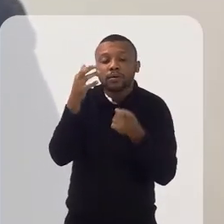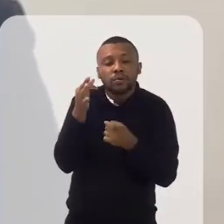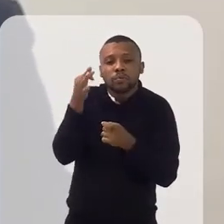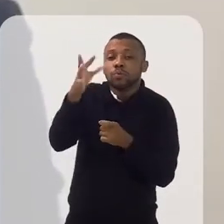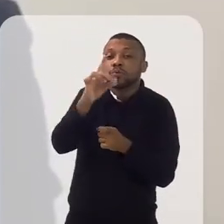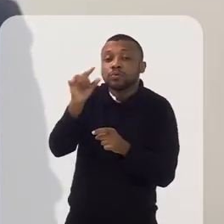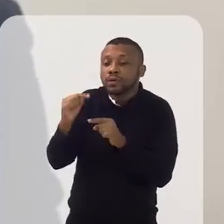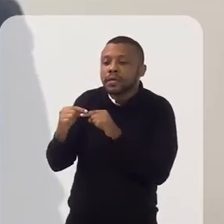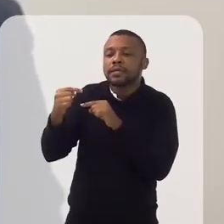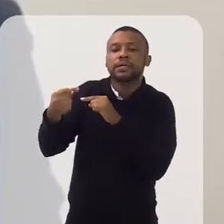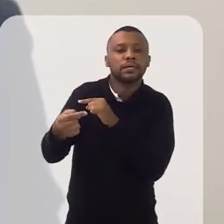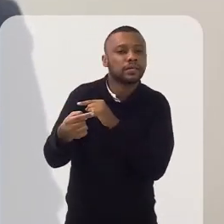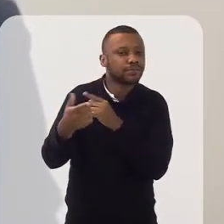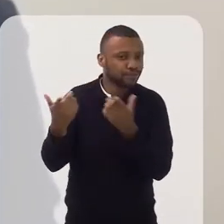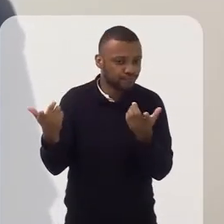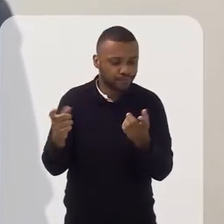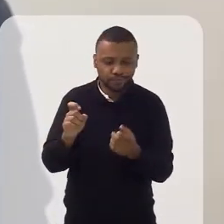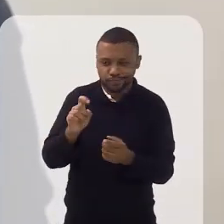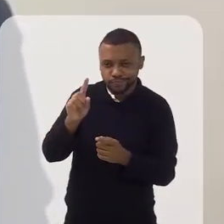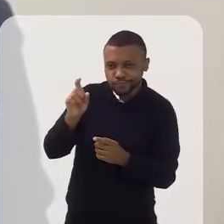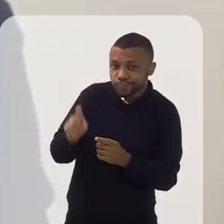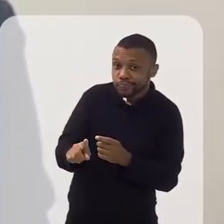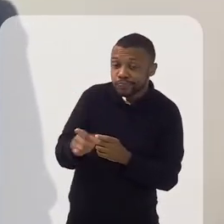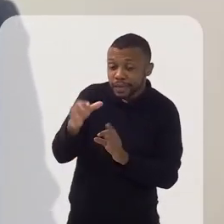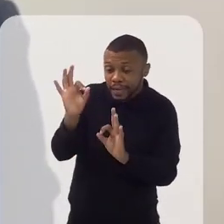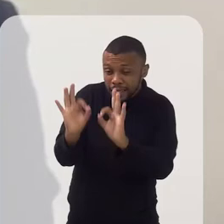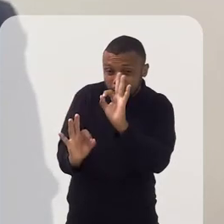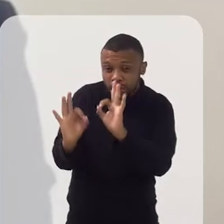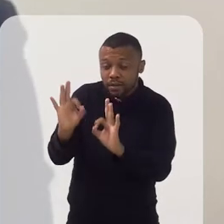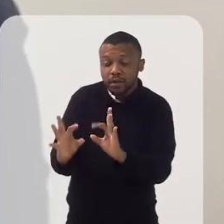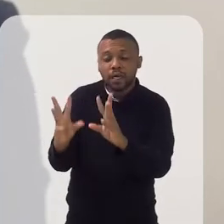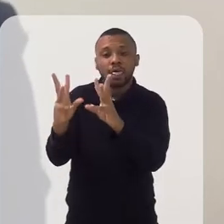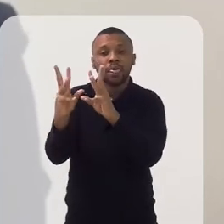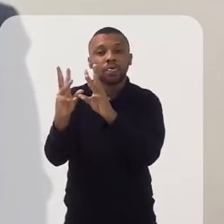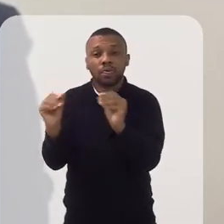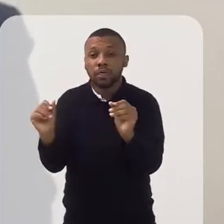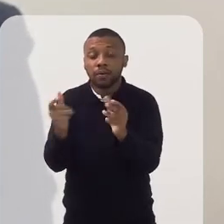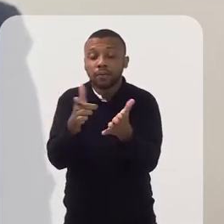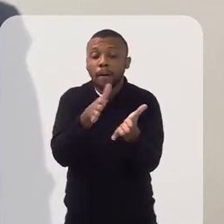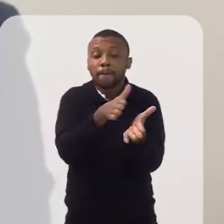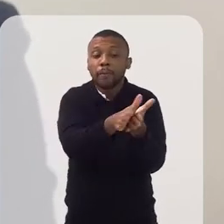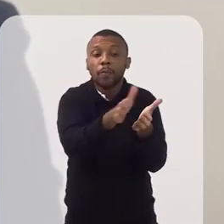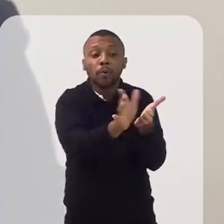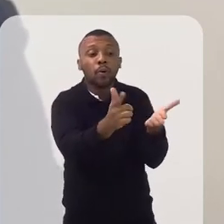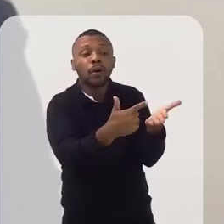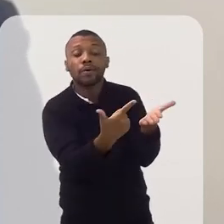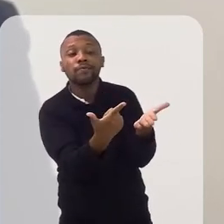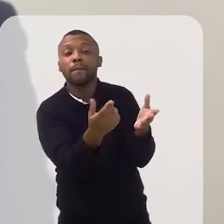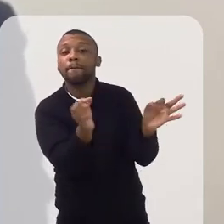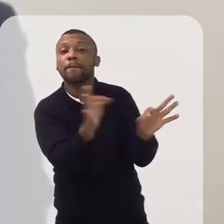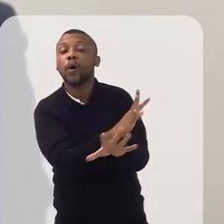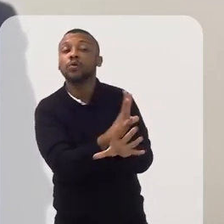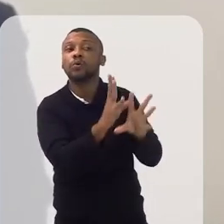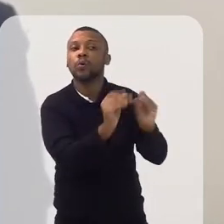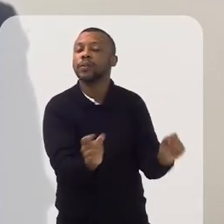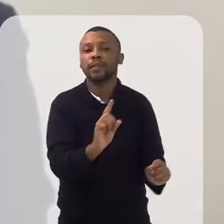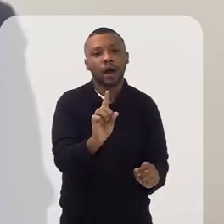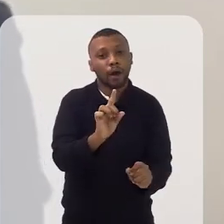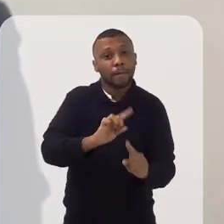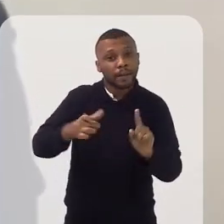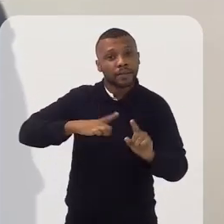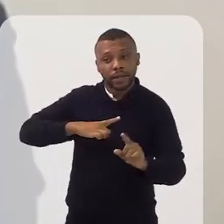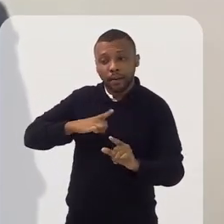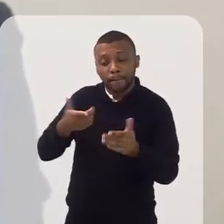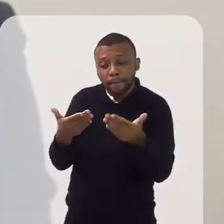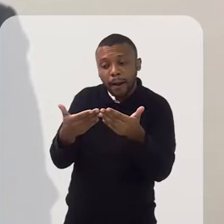preocupação de que esse não seja um projeto que acabe com a publicação dos livros, mas que seja só uma porta